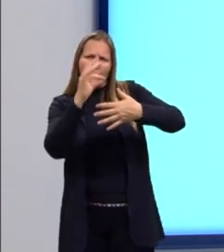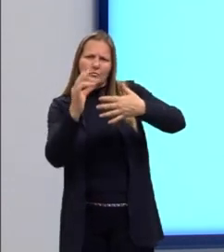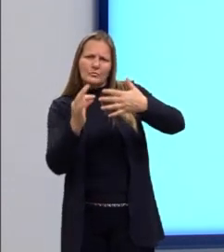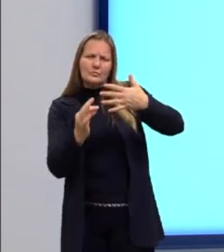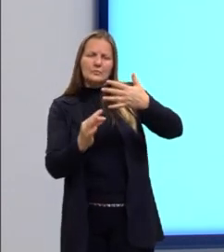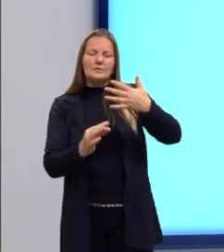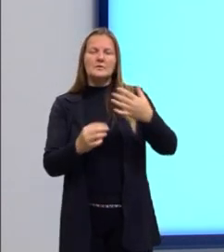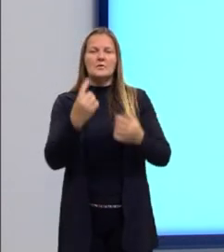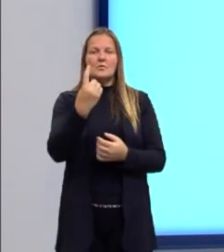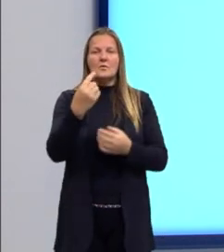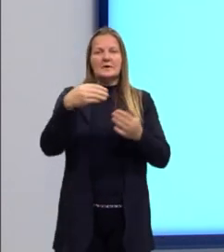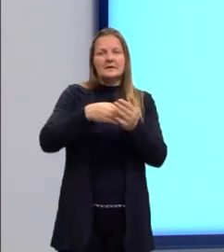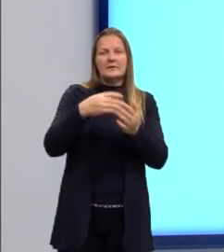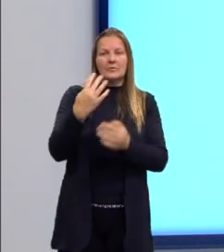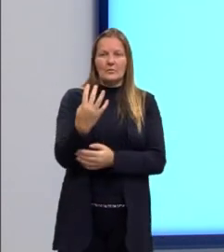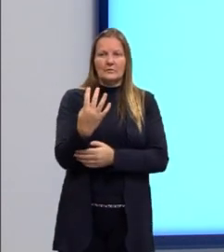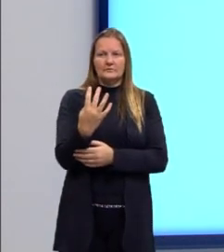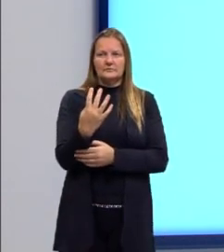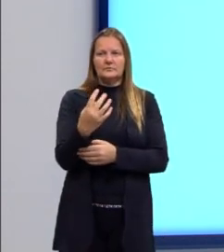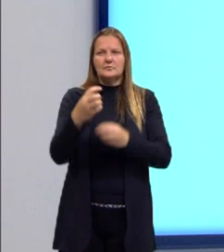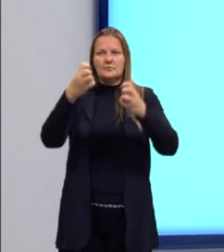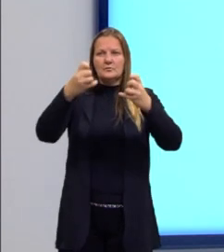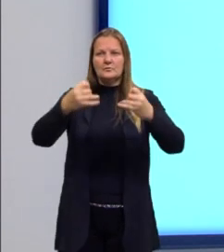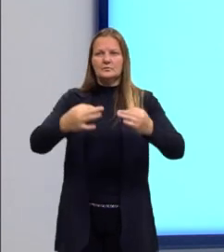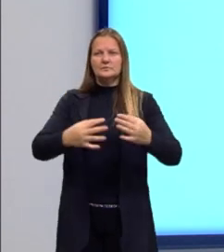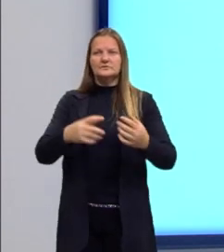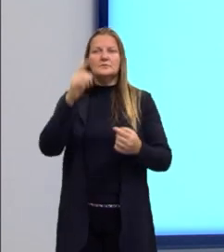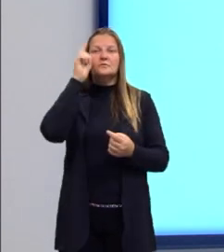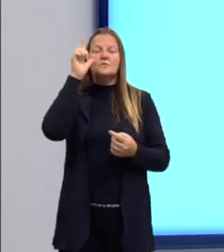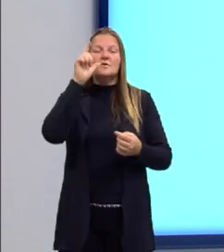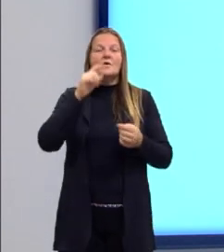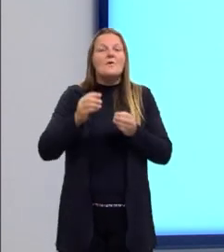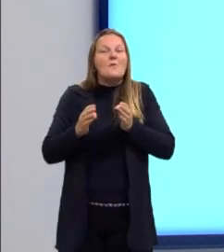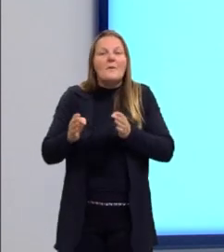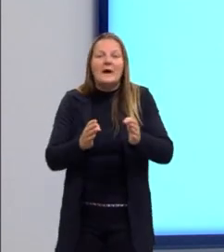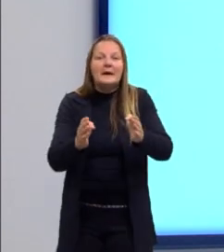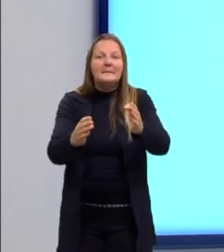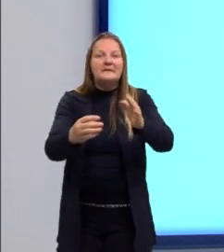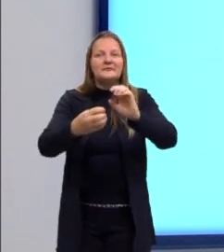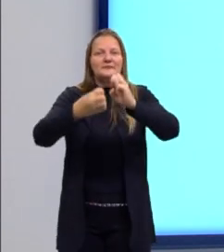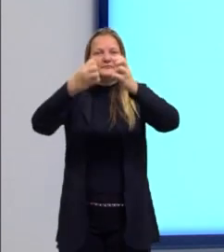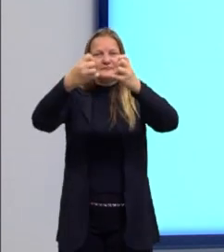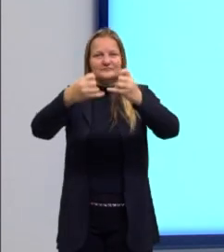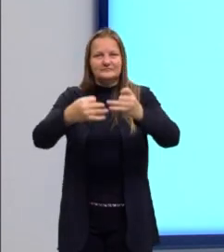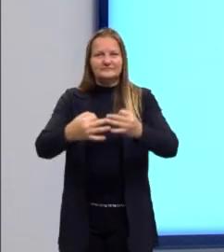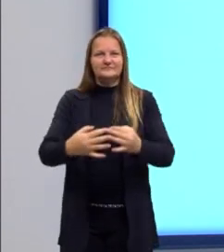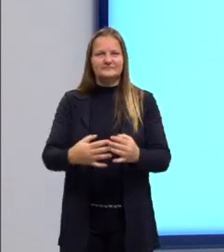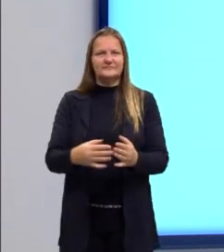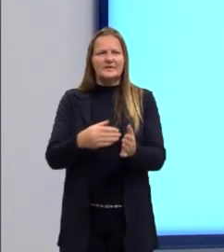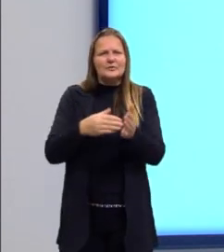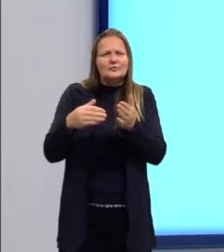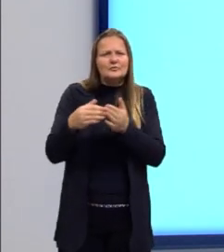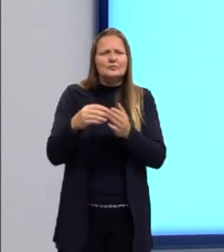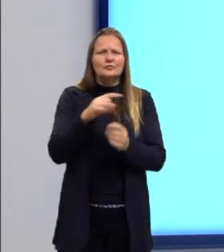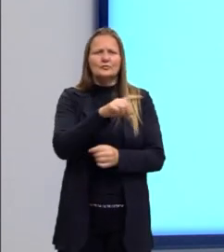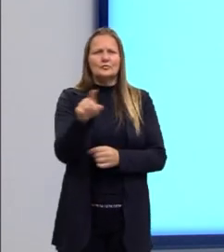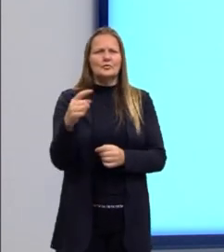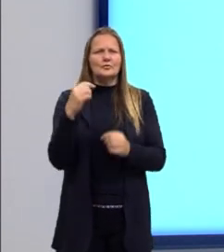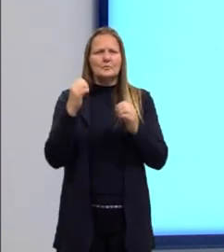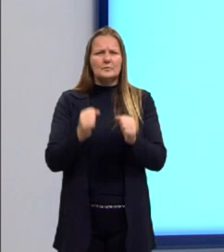itens enumerados aqui de 1 a 4 para conseguir o melhor caminho de melhor aproveitamento para tirar tudo que a gente pode